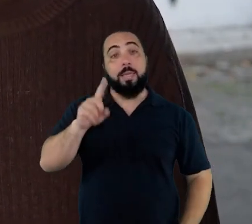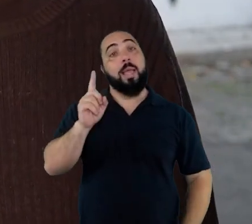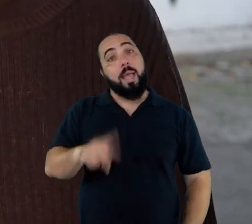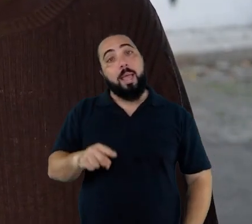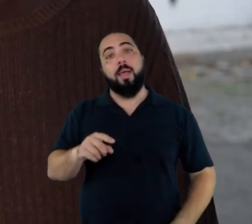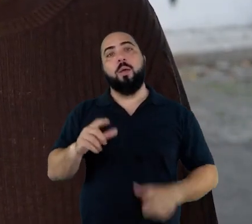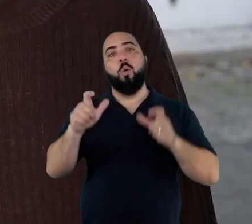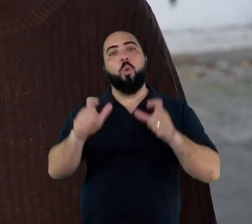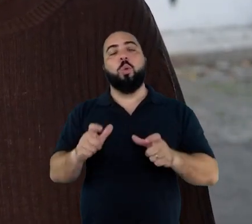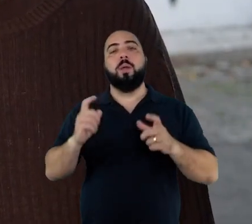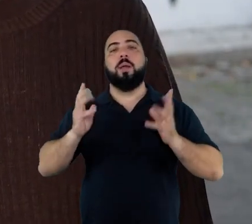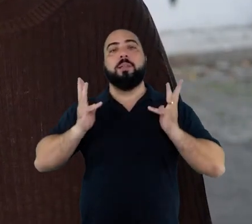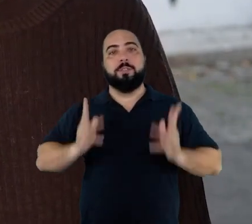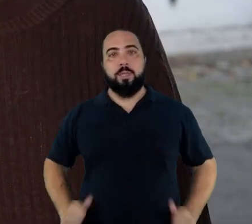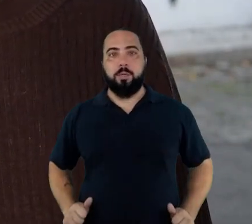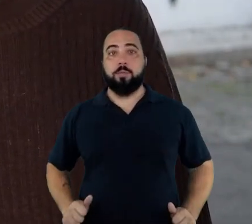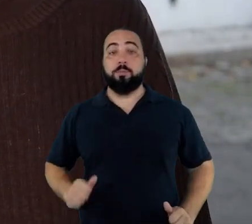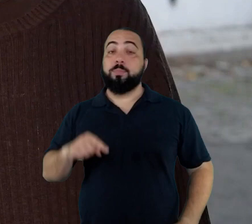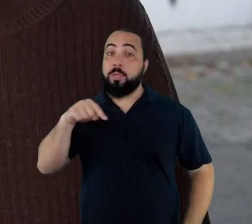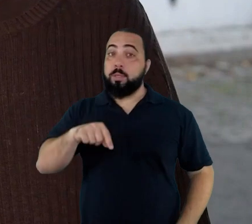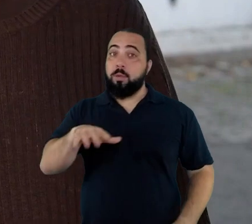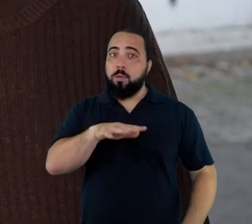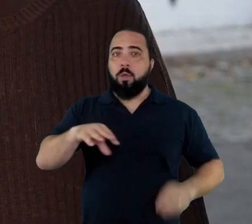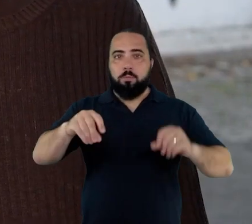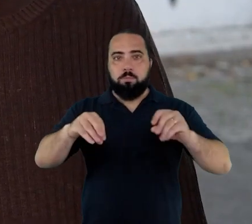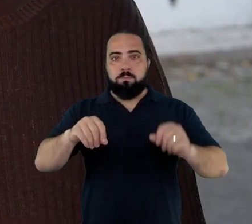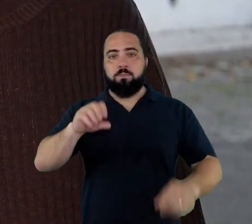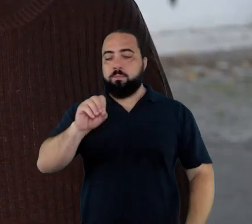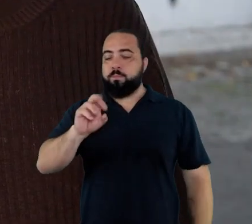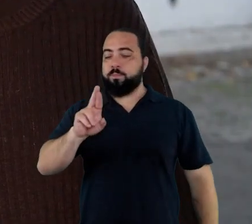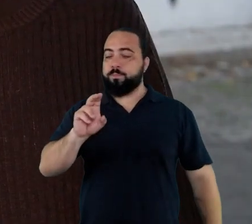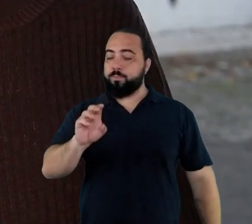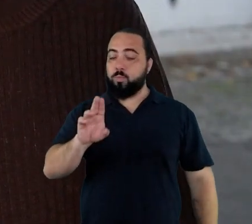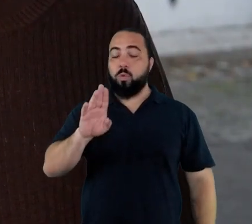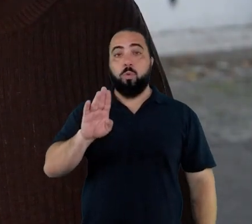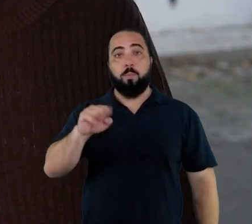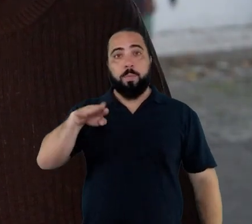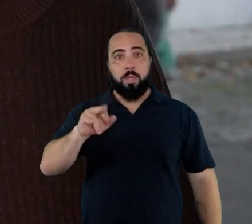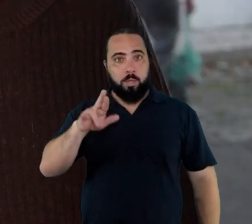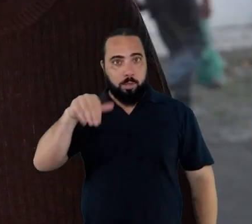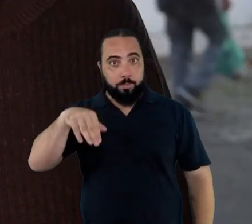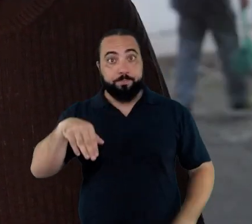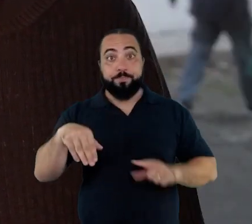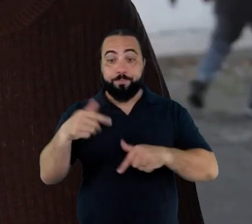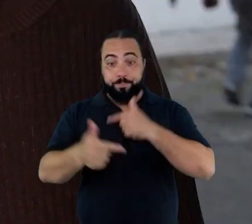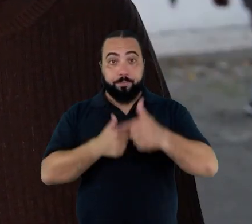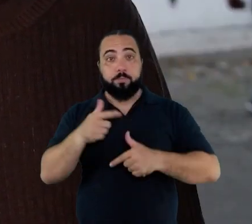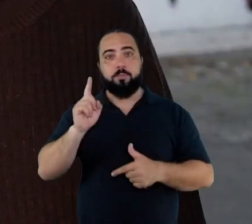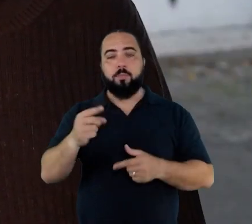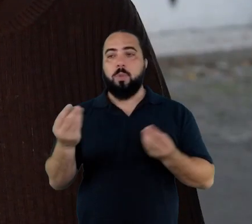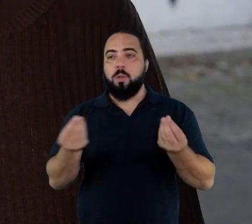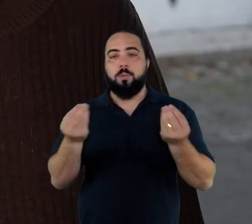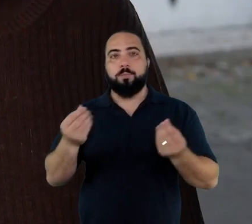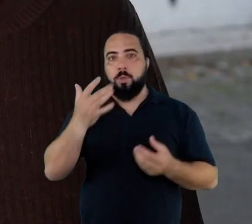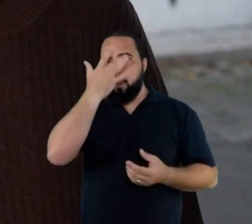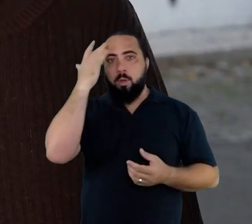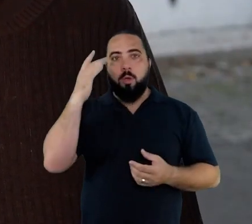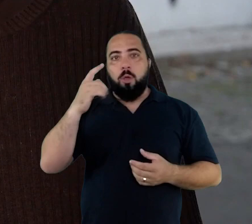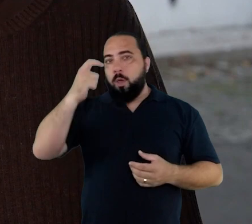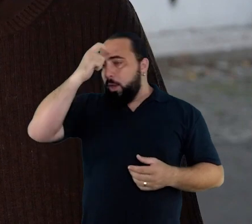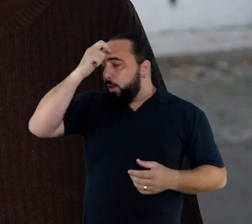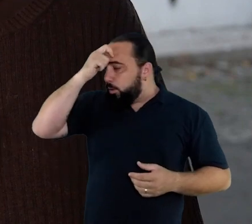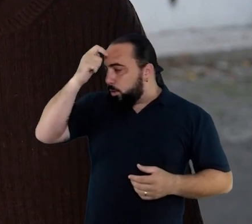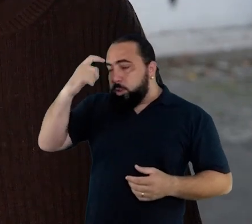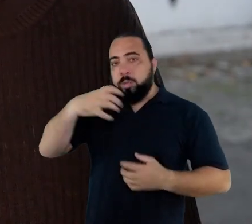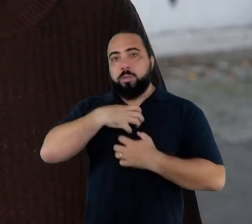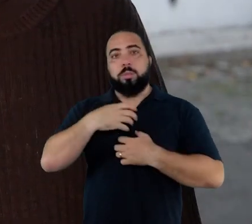é um lugar sagrado, aqui é o território Uruçumirim. Então, a minha intenção desse trabalho é sensibilizar as pessoas para essa memória